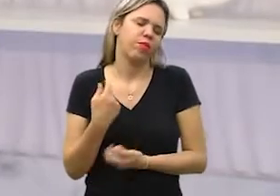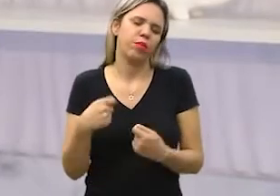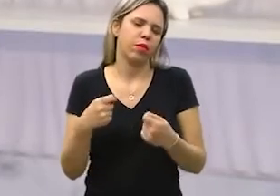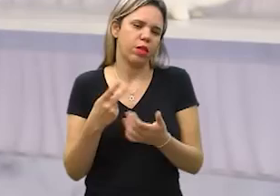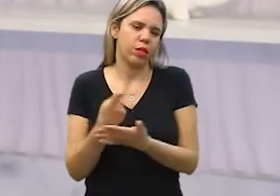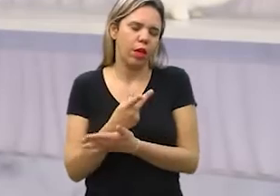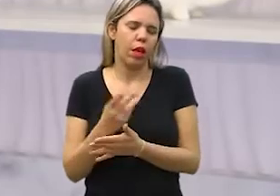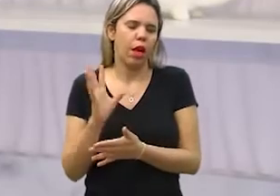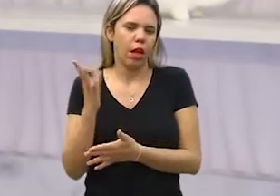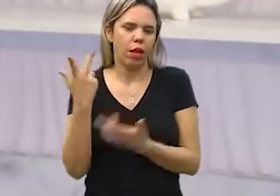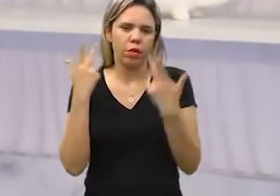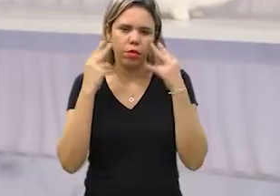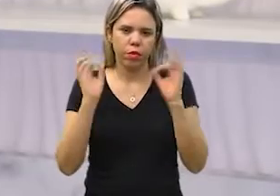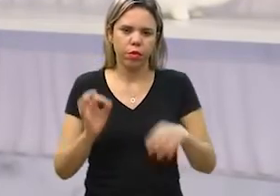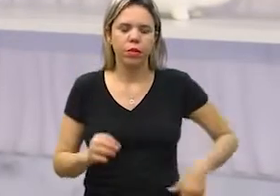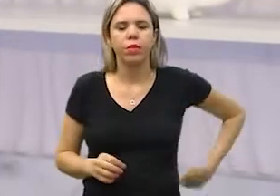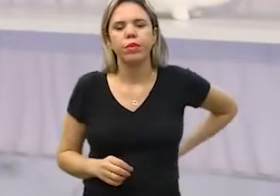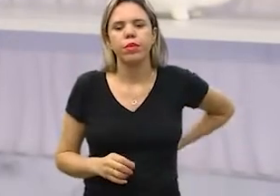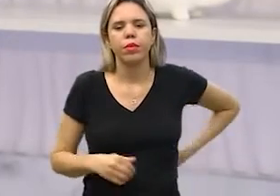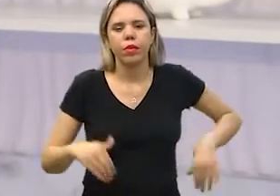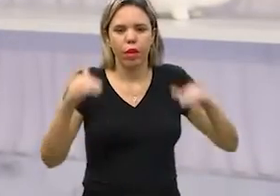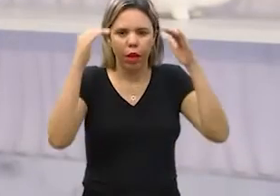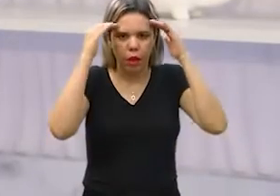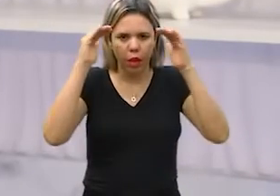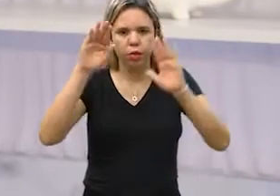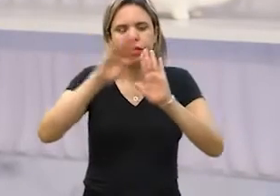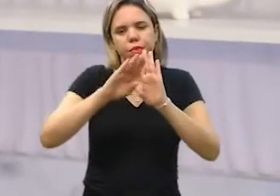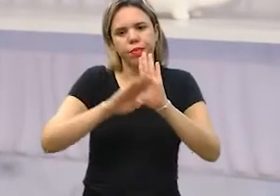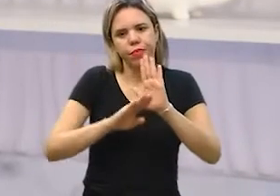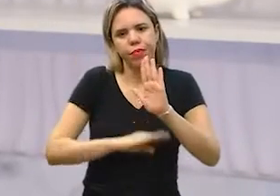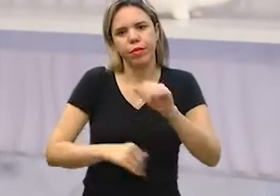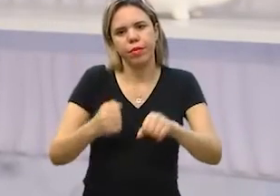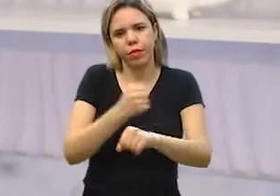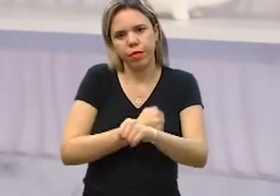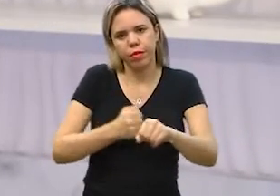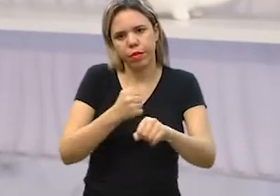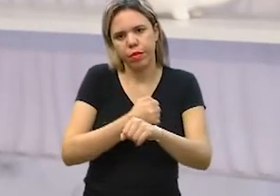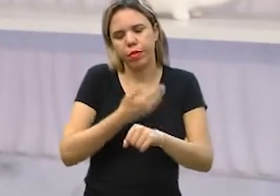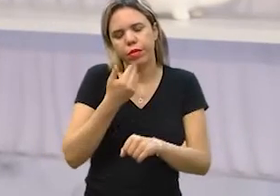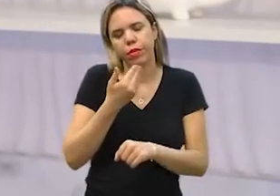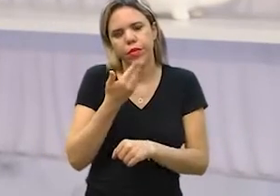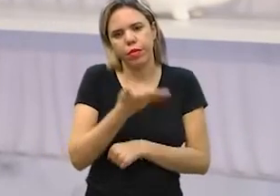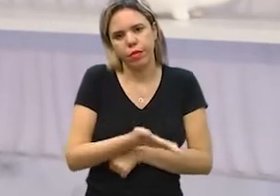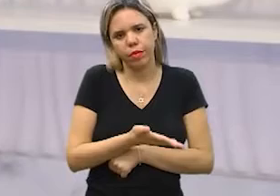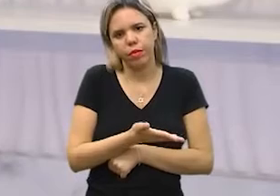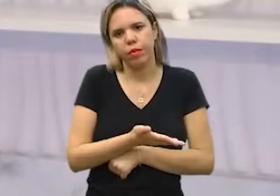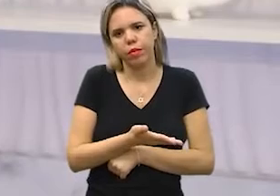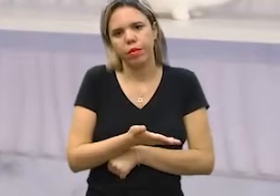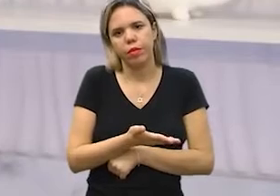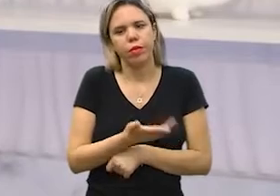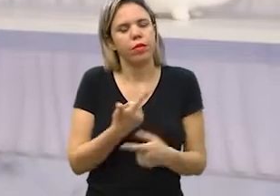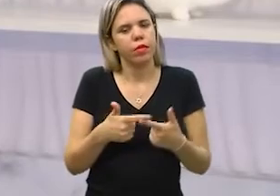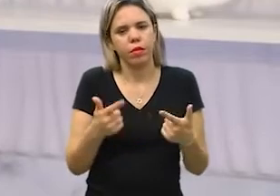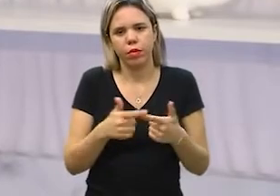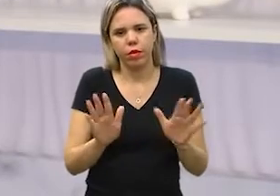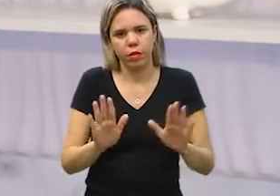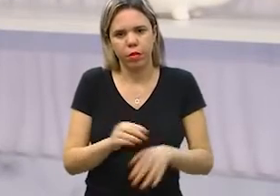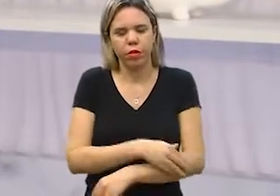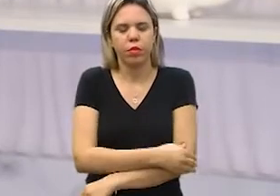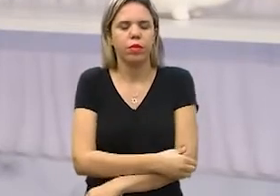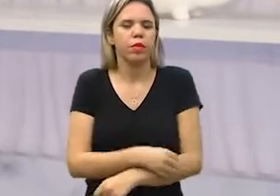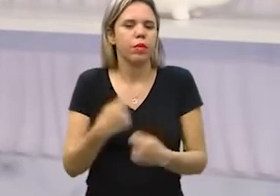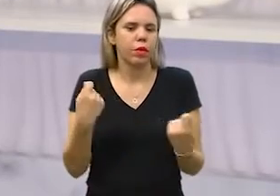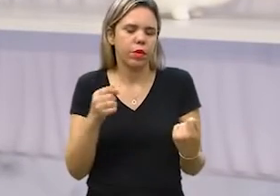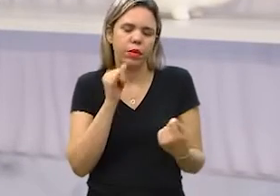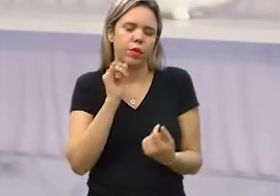como errar. Seguindo passo a passo, a receita é muito prática, né? Não tem nenhum ponto específico que você